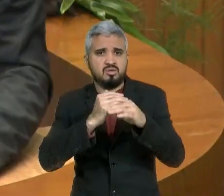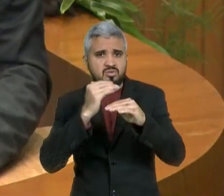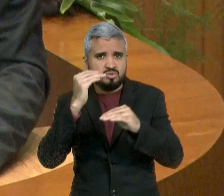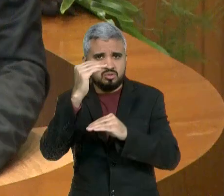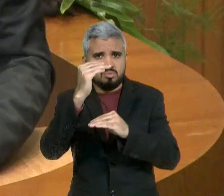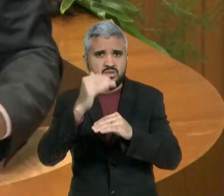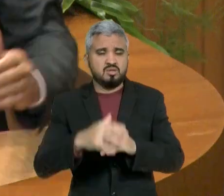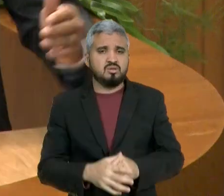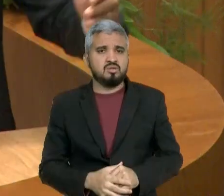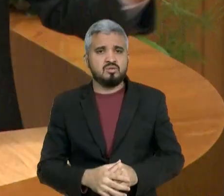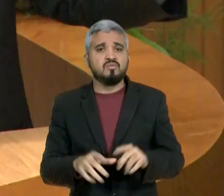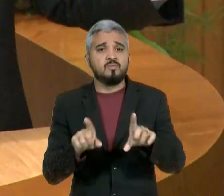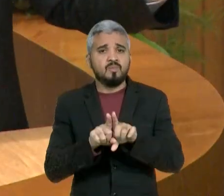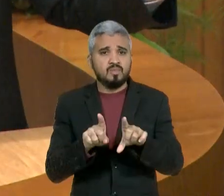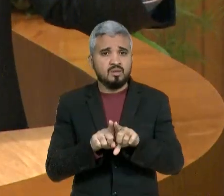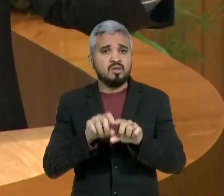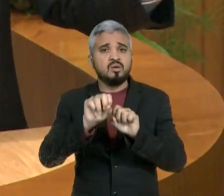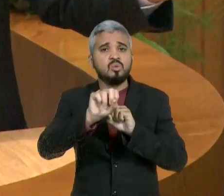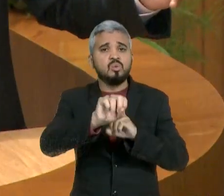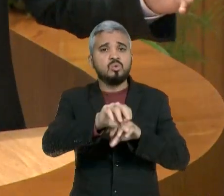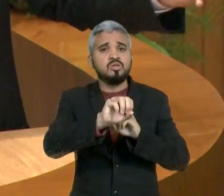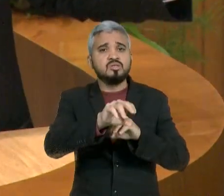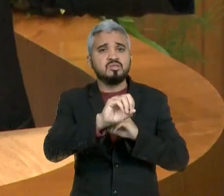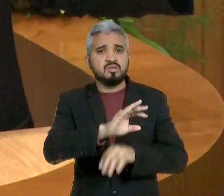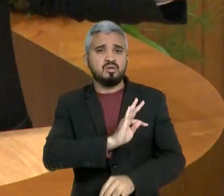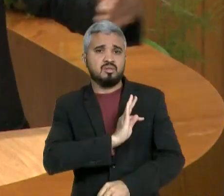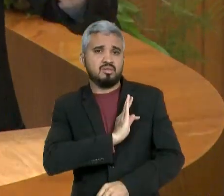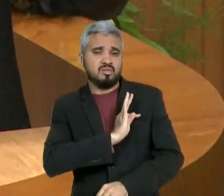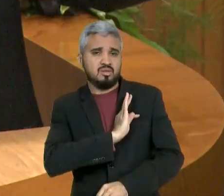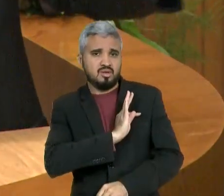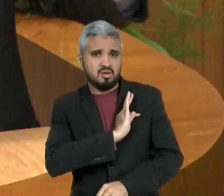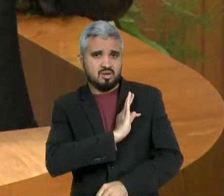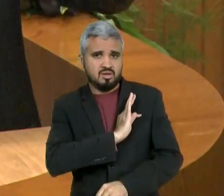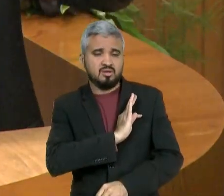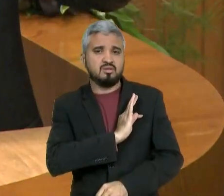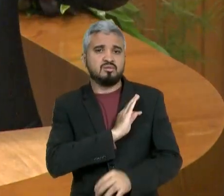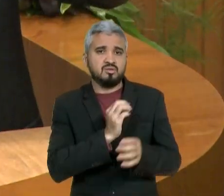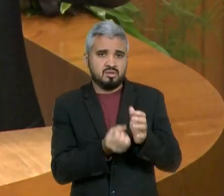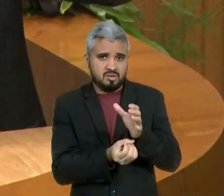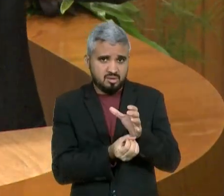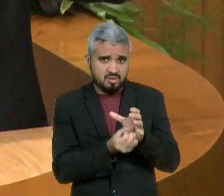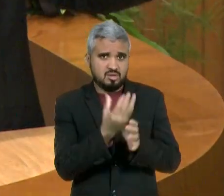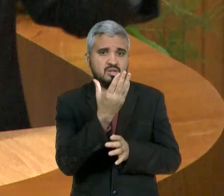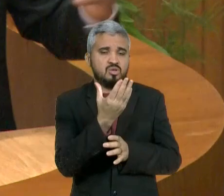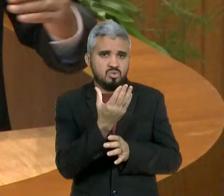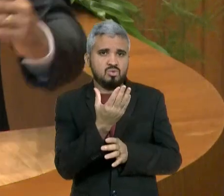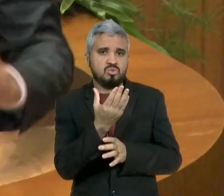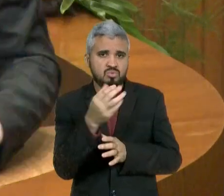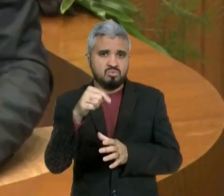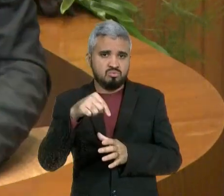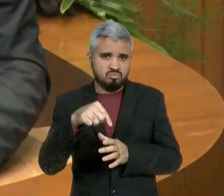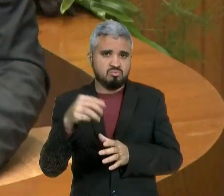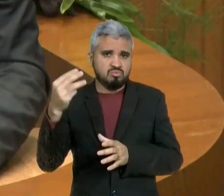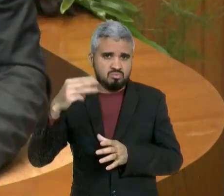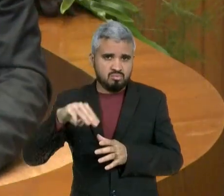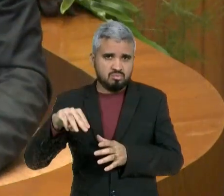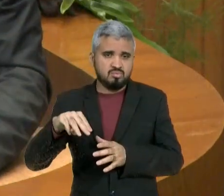técnico profissionalizante, como os institutos federais, que foi criado e foi uma revolução